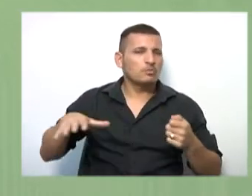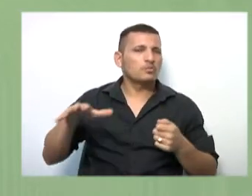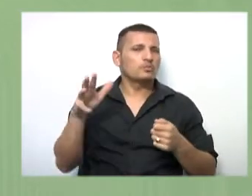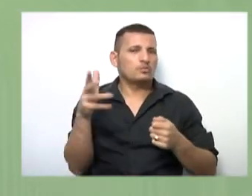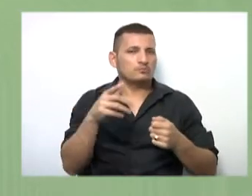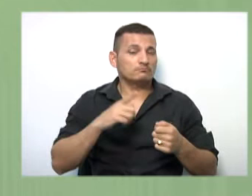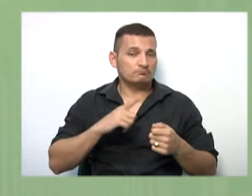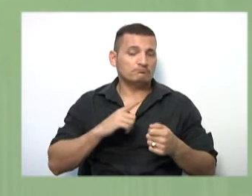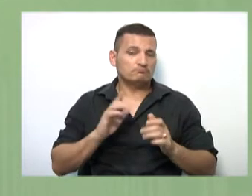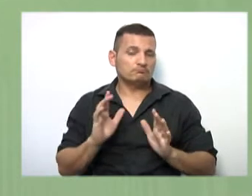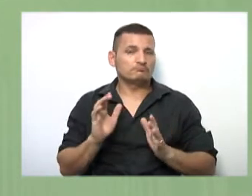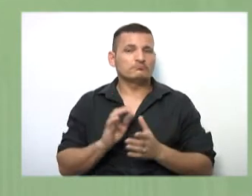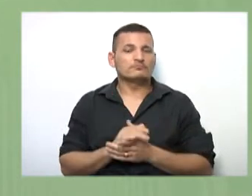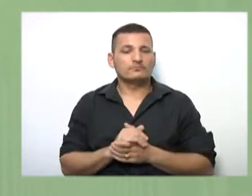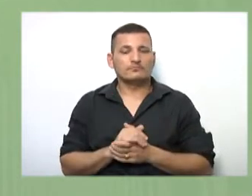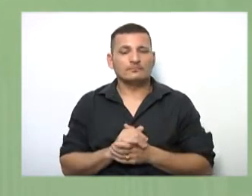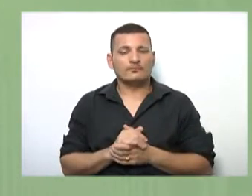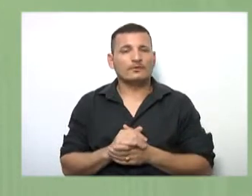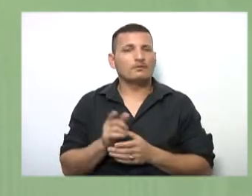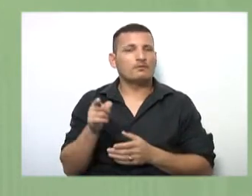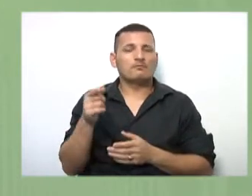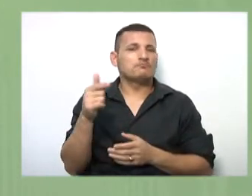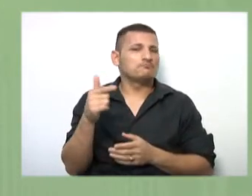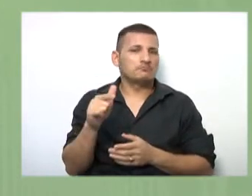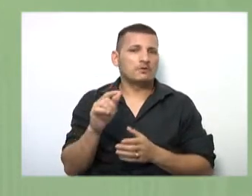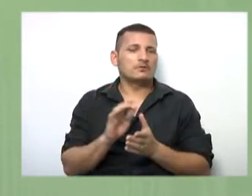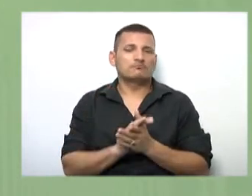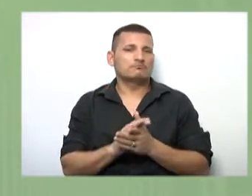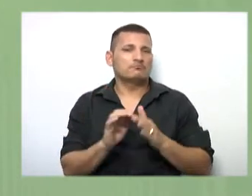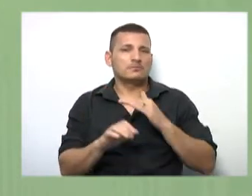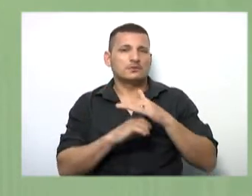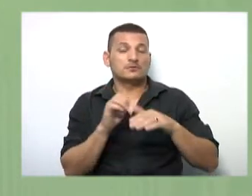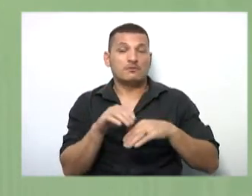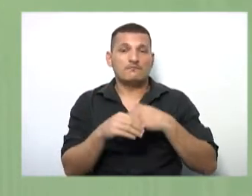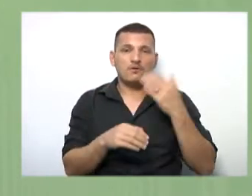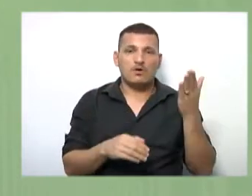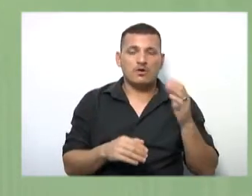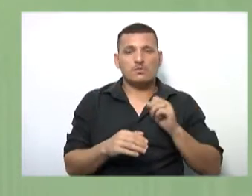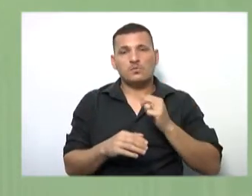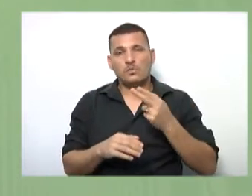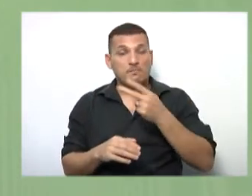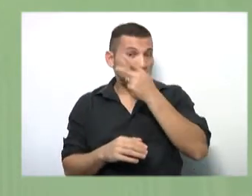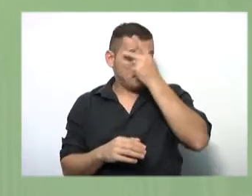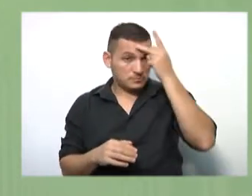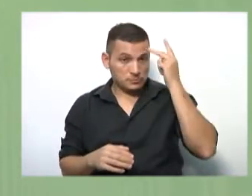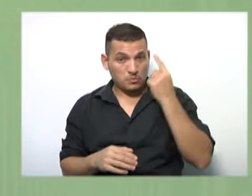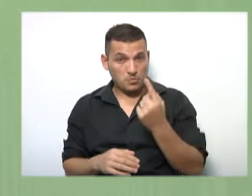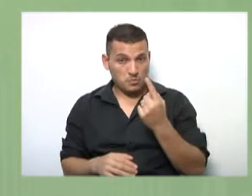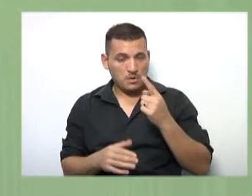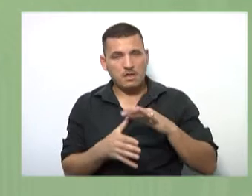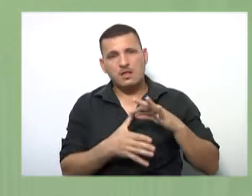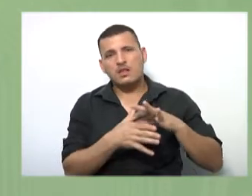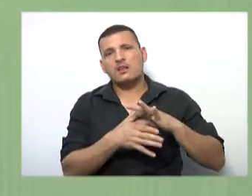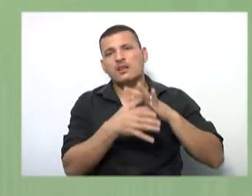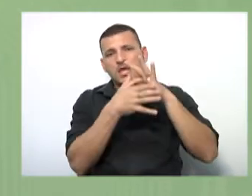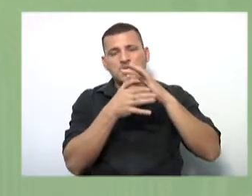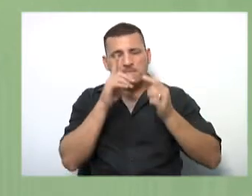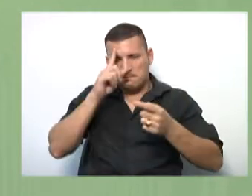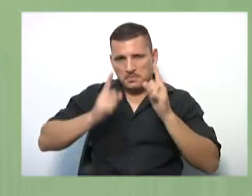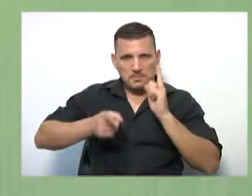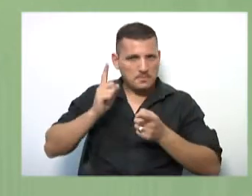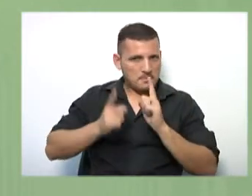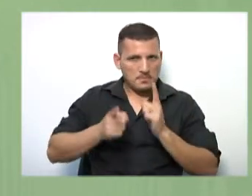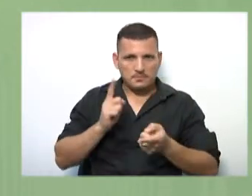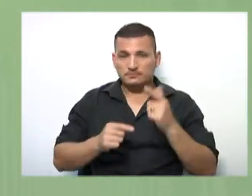ela vai ter sua própria gestão. Ela não tem um órgão externo, não tem uma pessoa externa ditando os caminhos que a instituição vai seguir. A